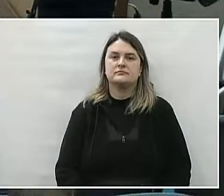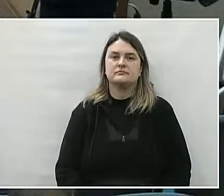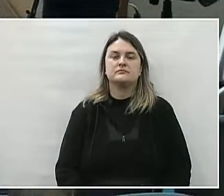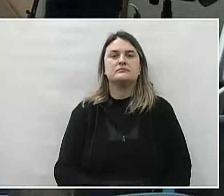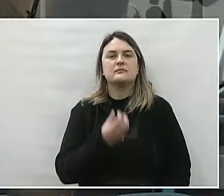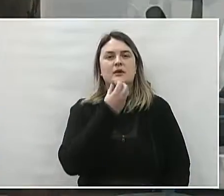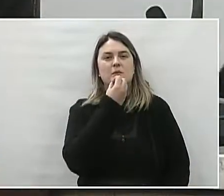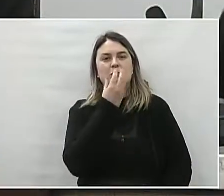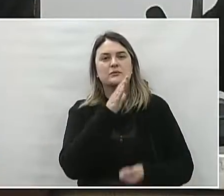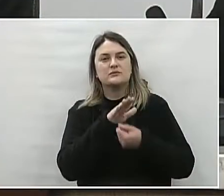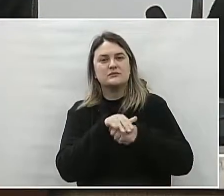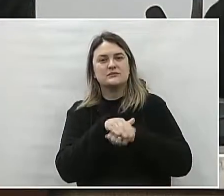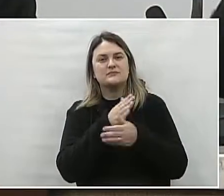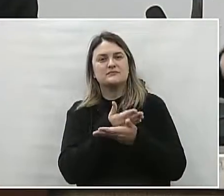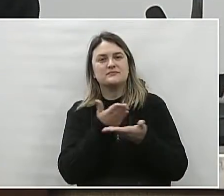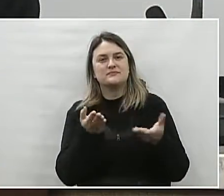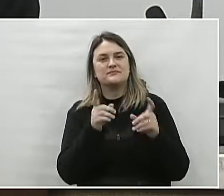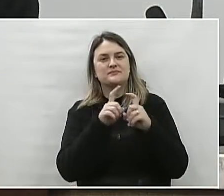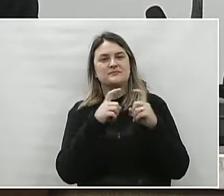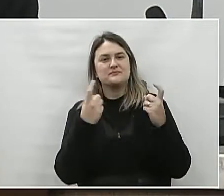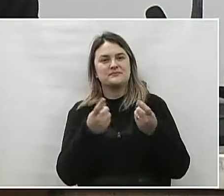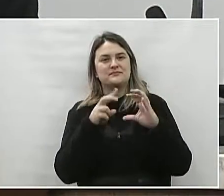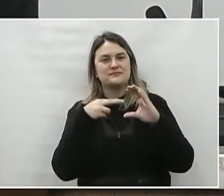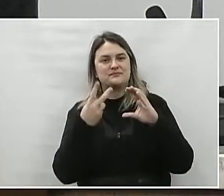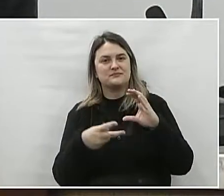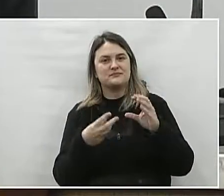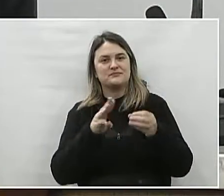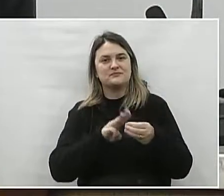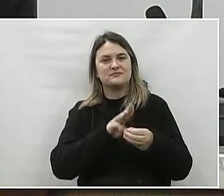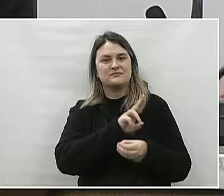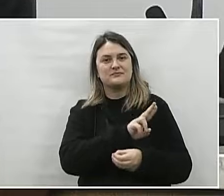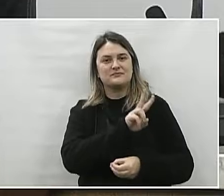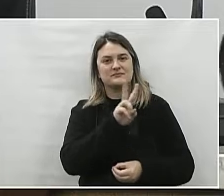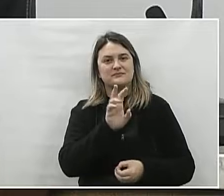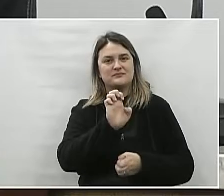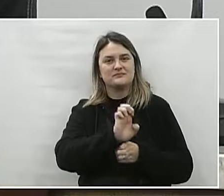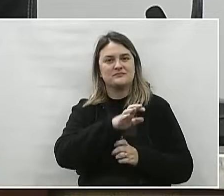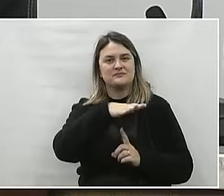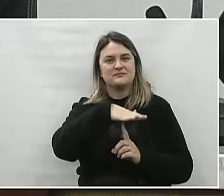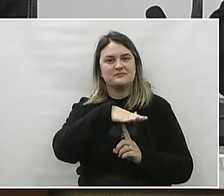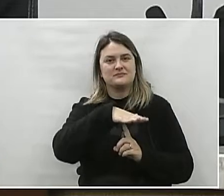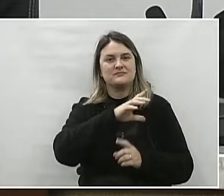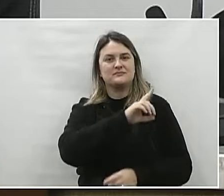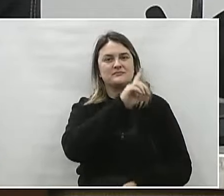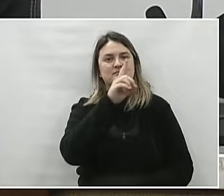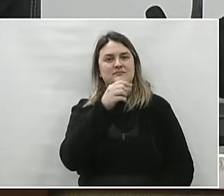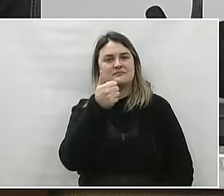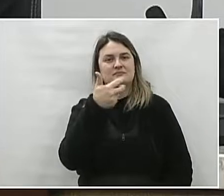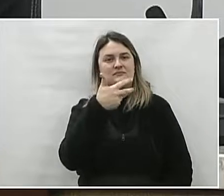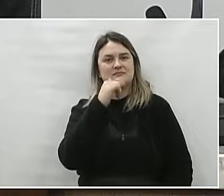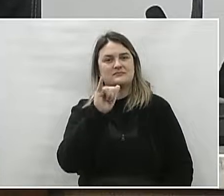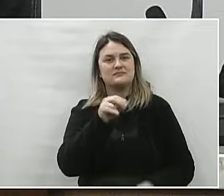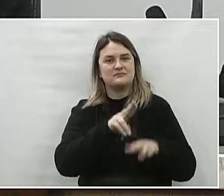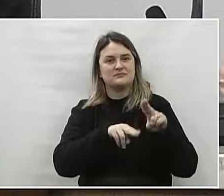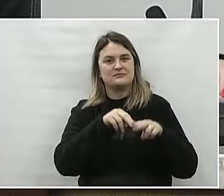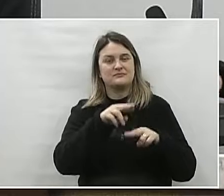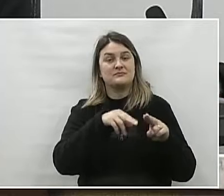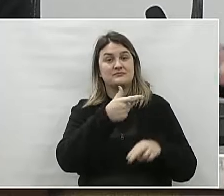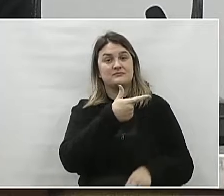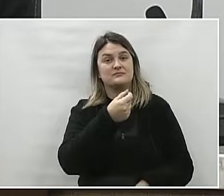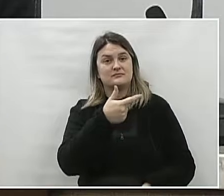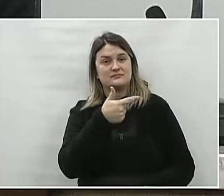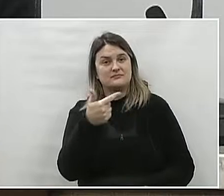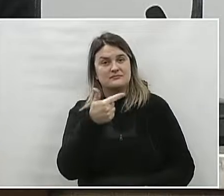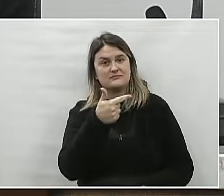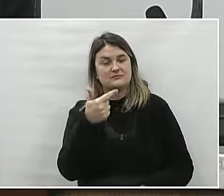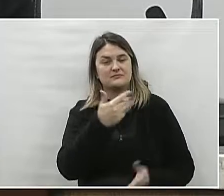Boa noite a todos. Reunião ordinária da Câmara Municipal de União da Vitória, Estado do Paraná, dia 13 de junho de 2022.